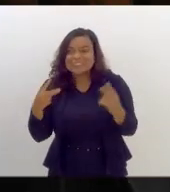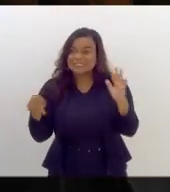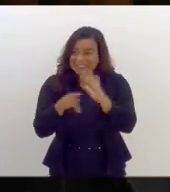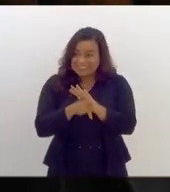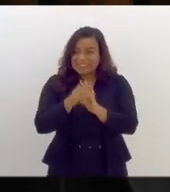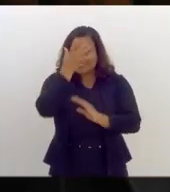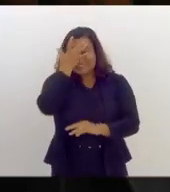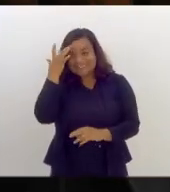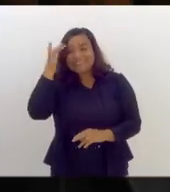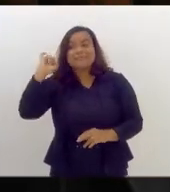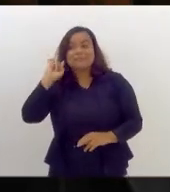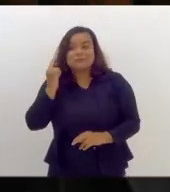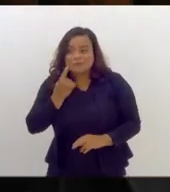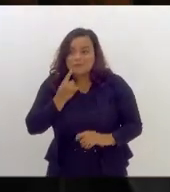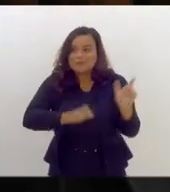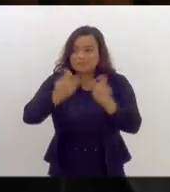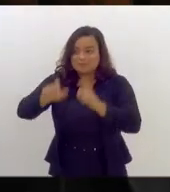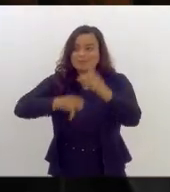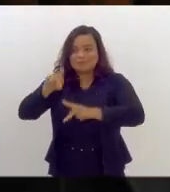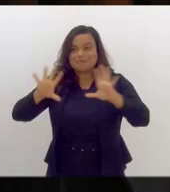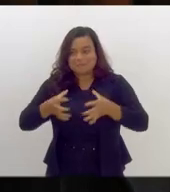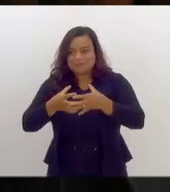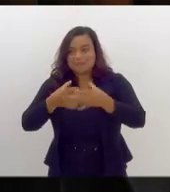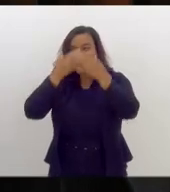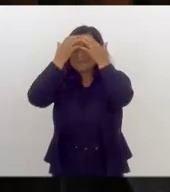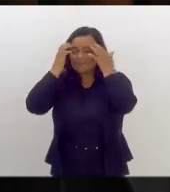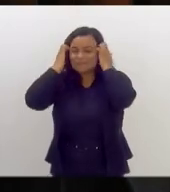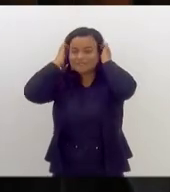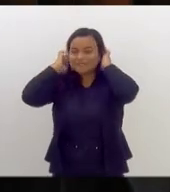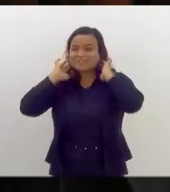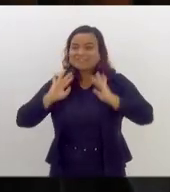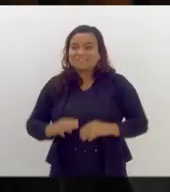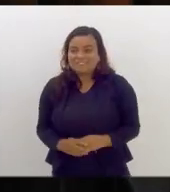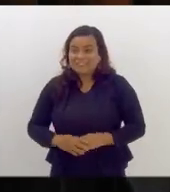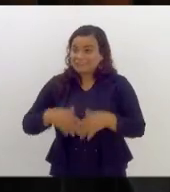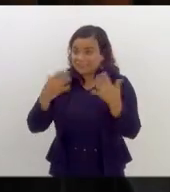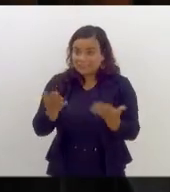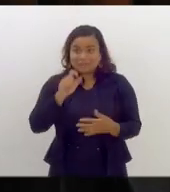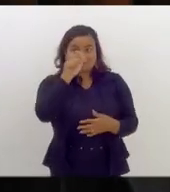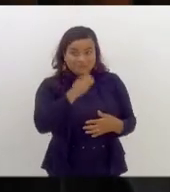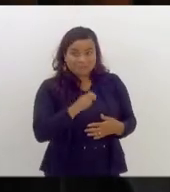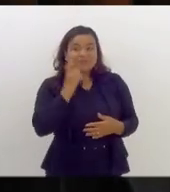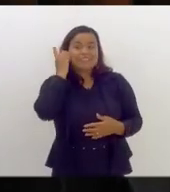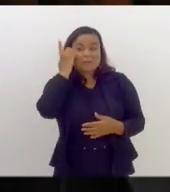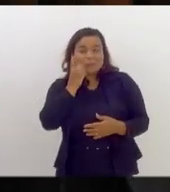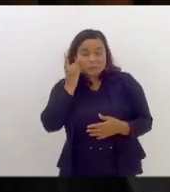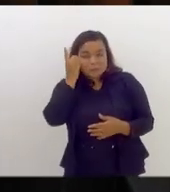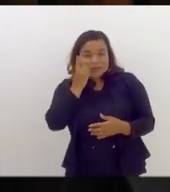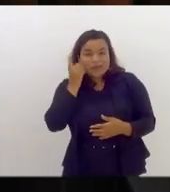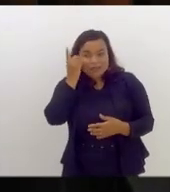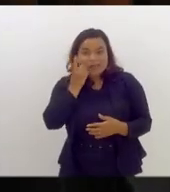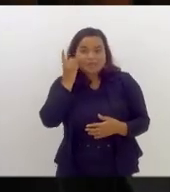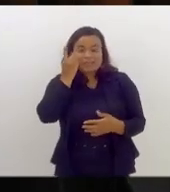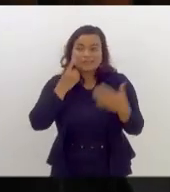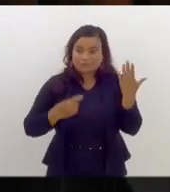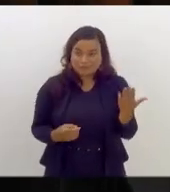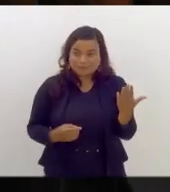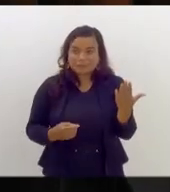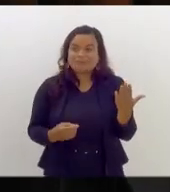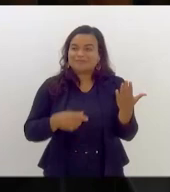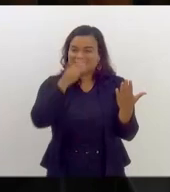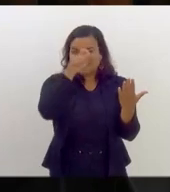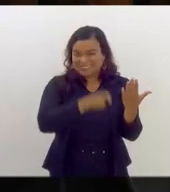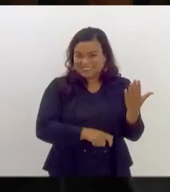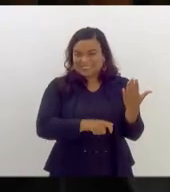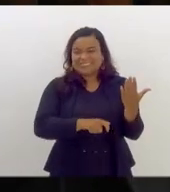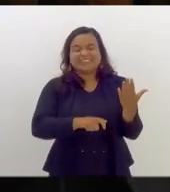deficientes auditivos mas senhora deputada Lucinha digna